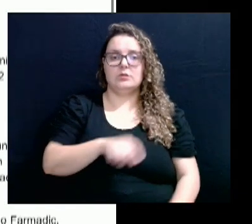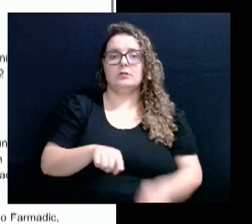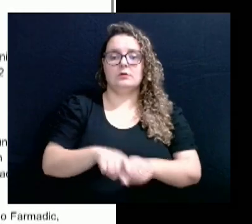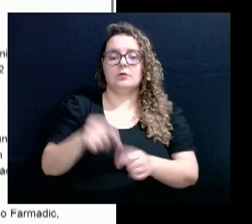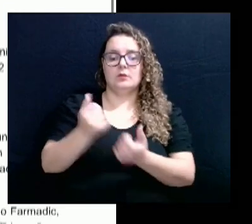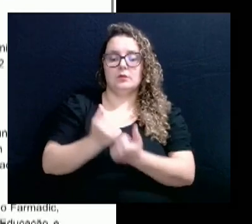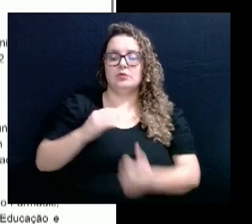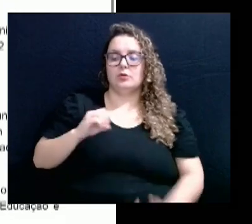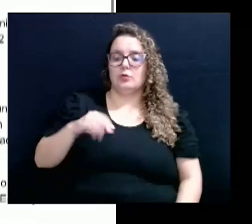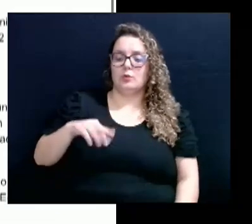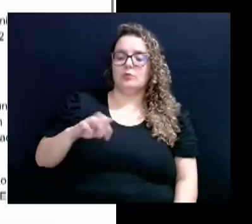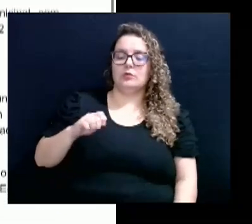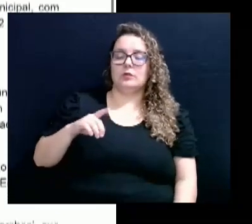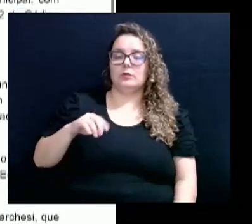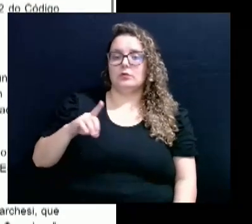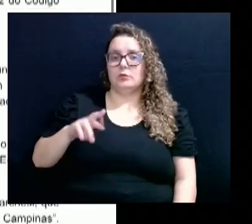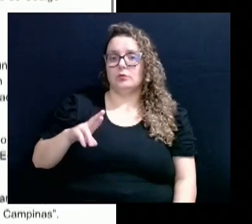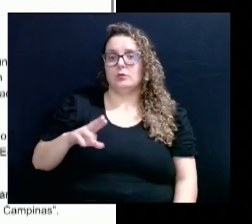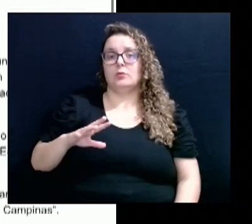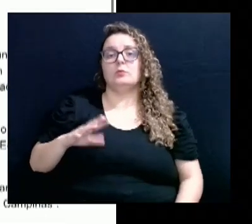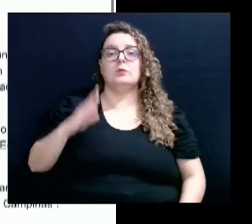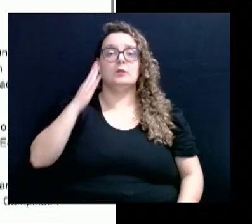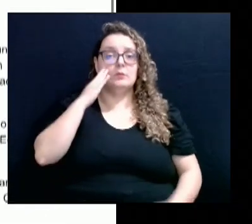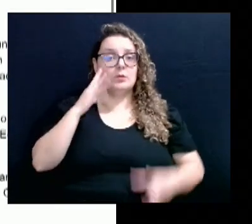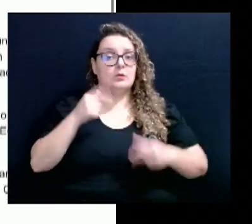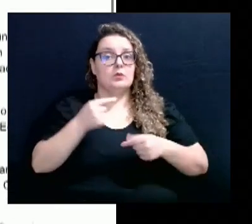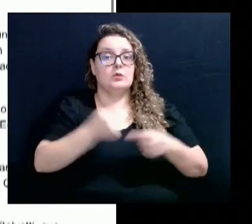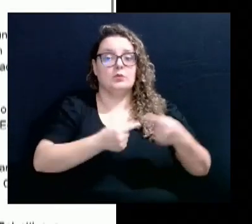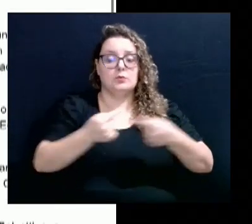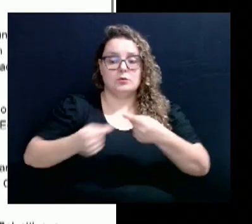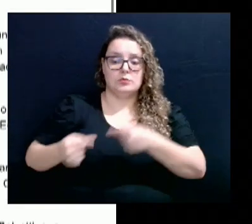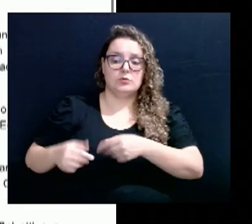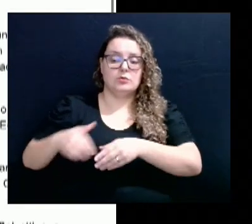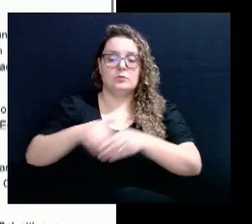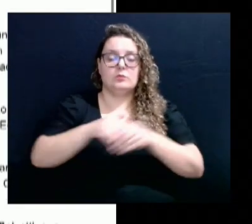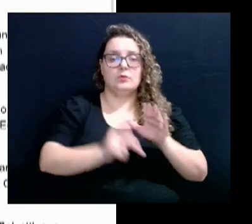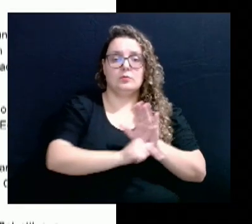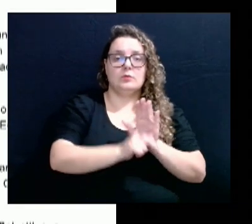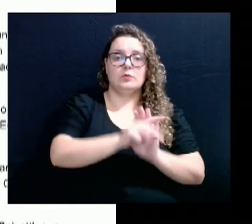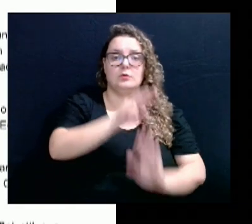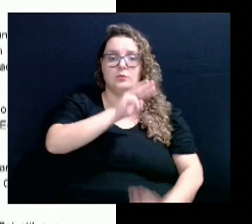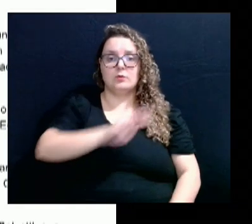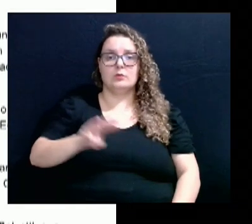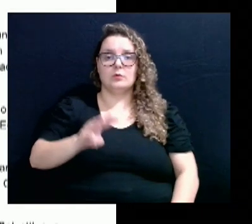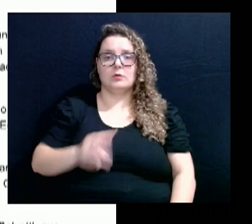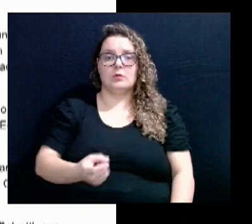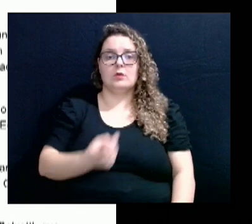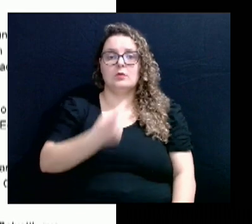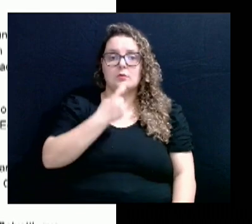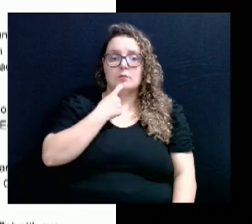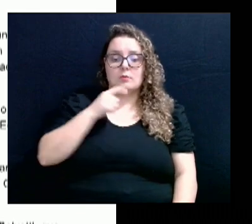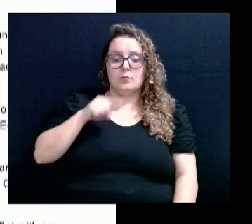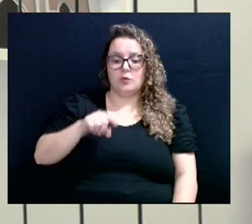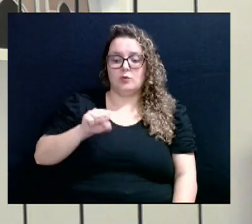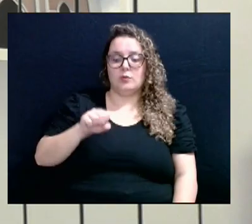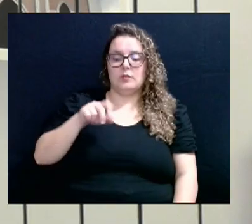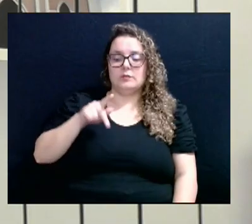todos os projetos que serão discutidos e votados, é só entrar aqui no site da Câmara, no